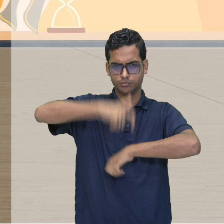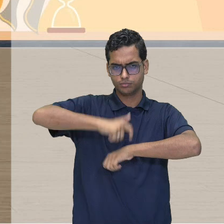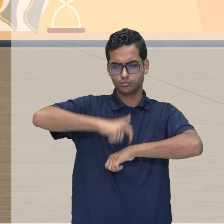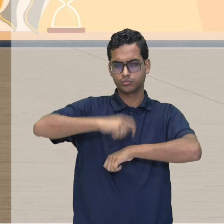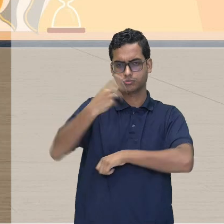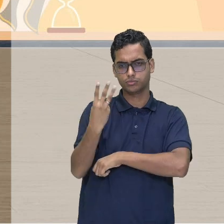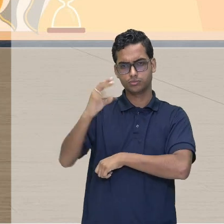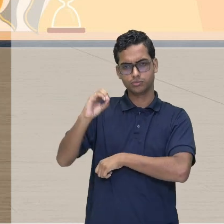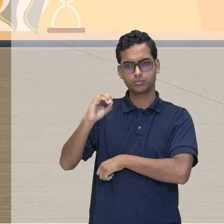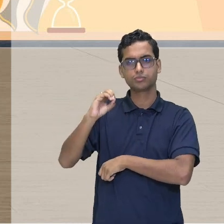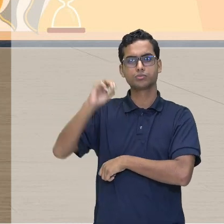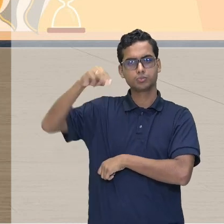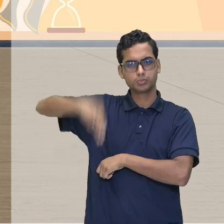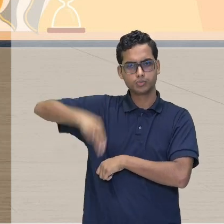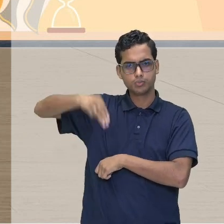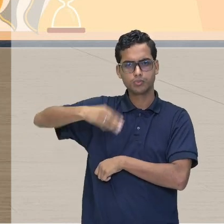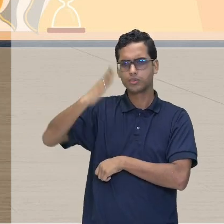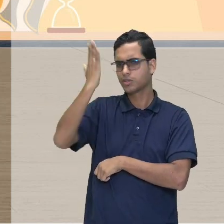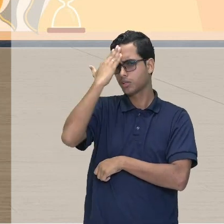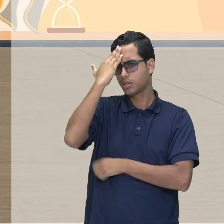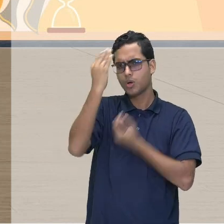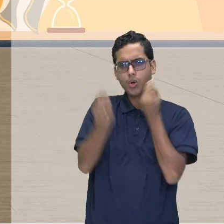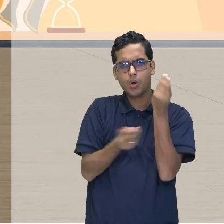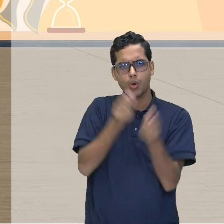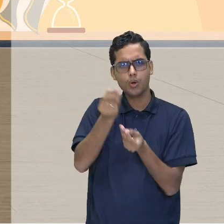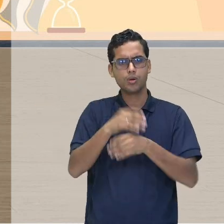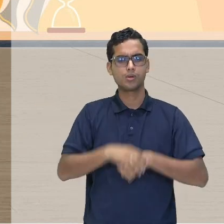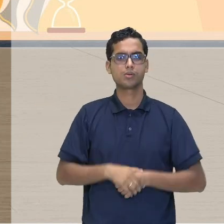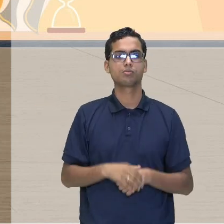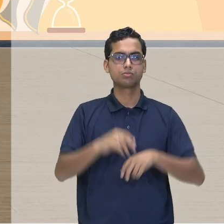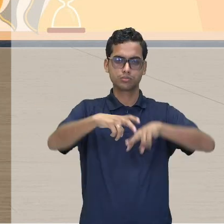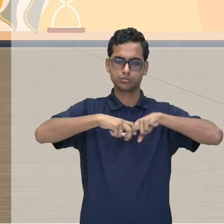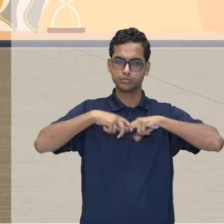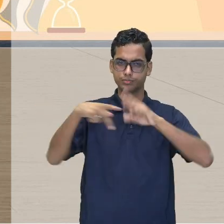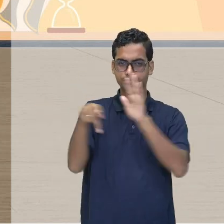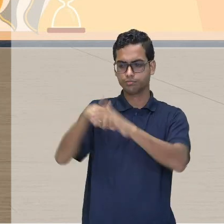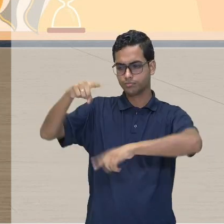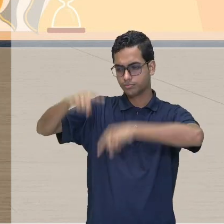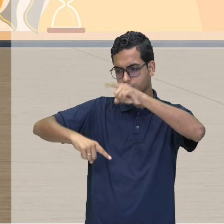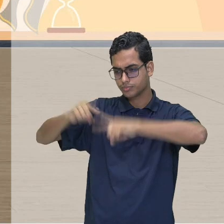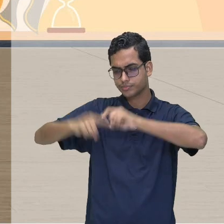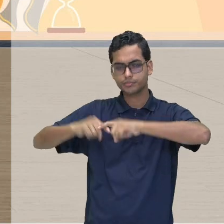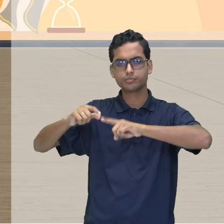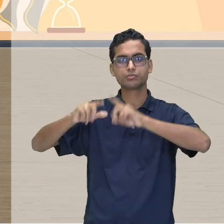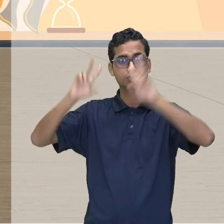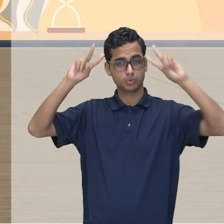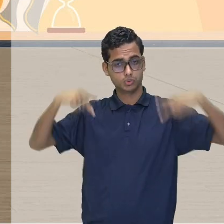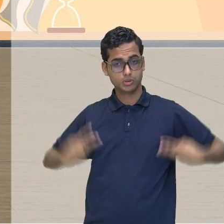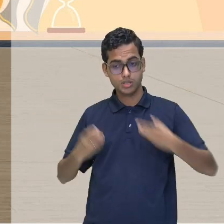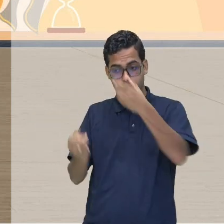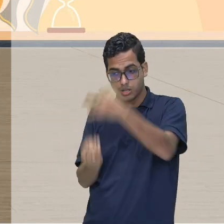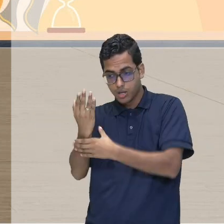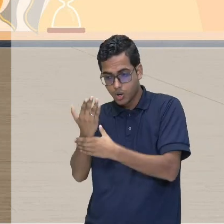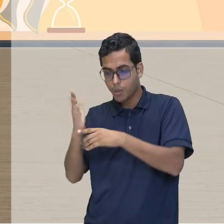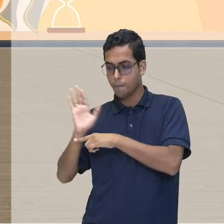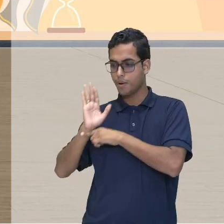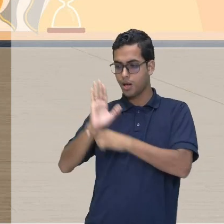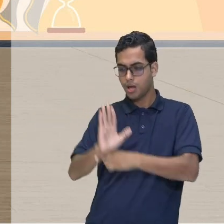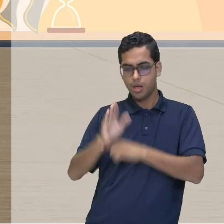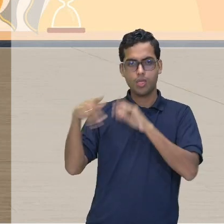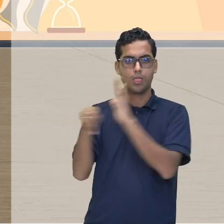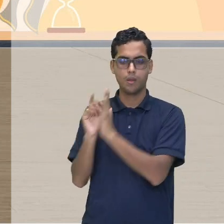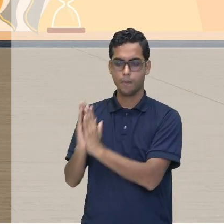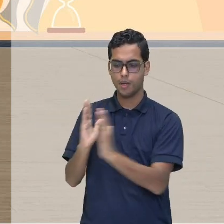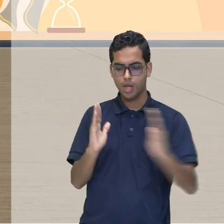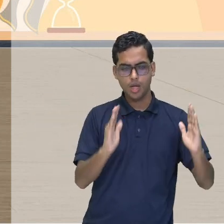30 minutos. E como é que a gente sabe? Por conta dos instrumentos que o homem desenvolveu ao longo da sua história para trazer